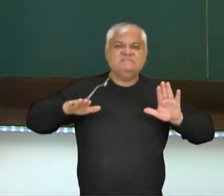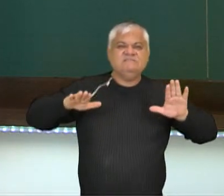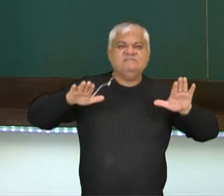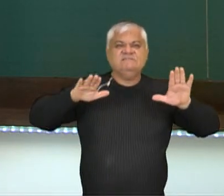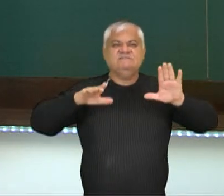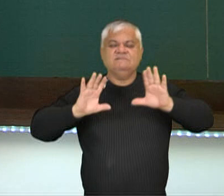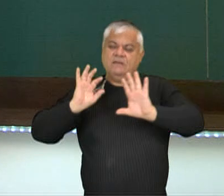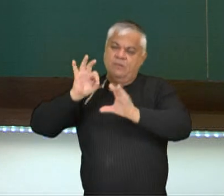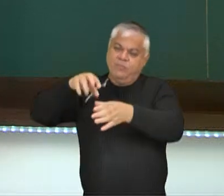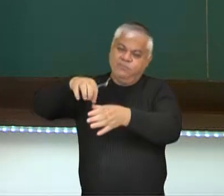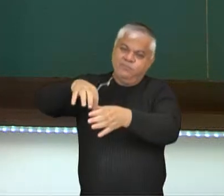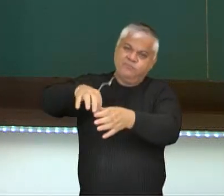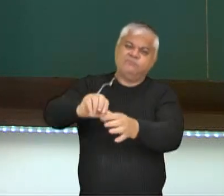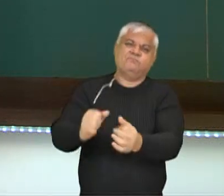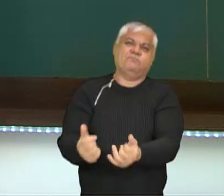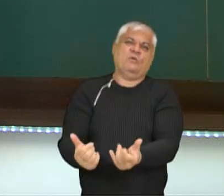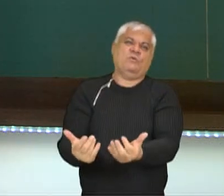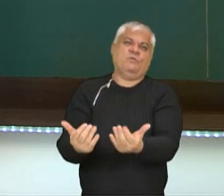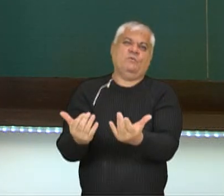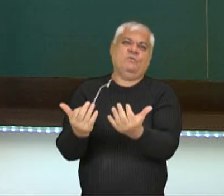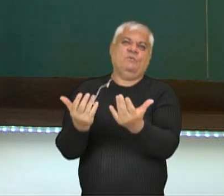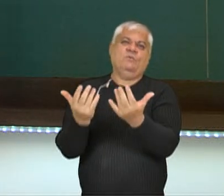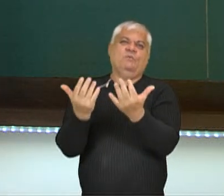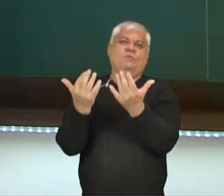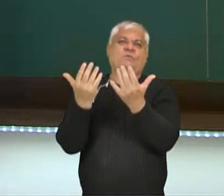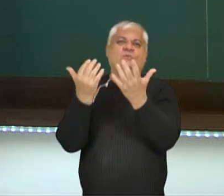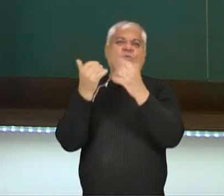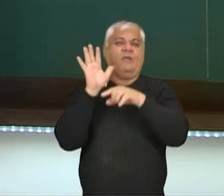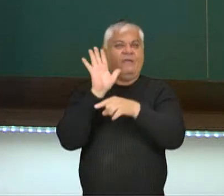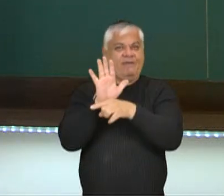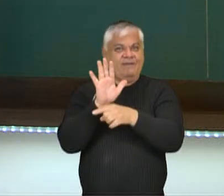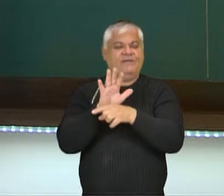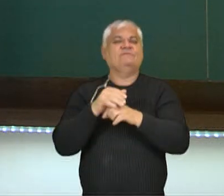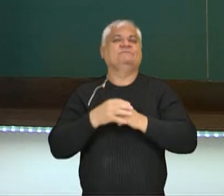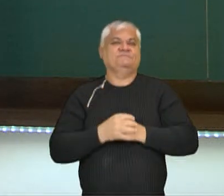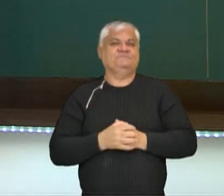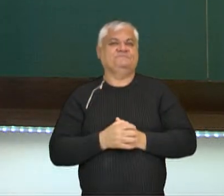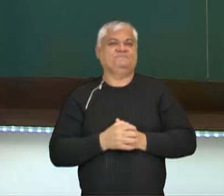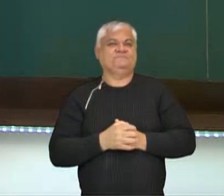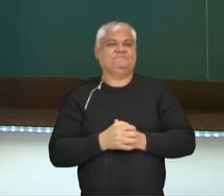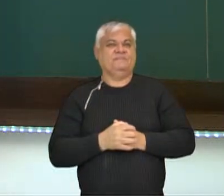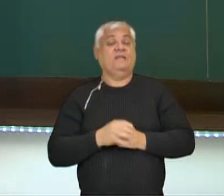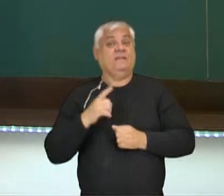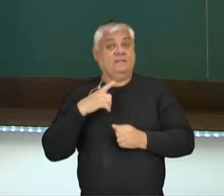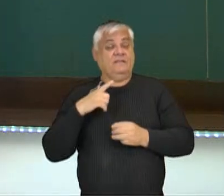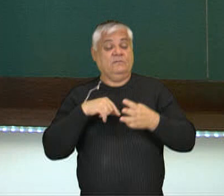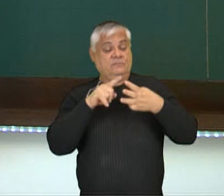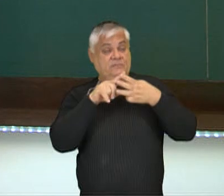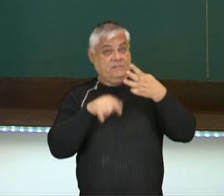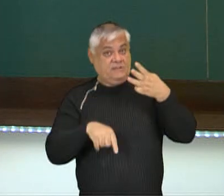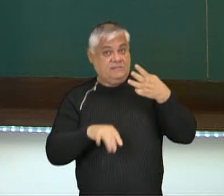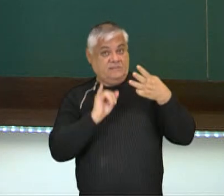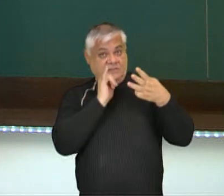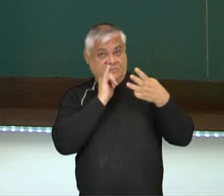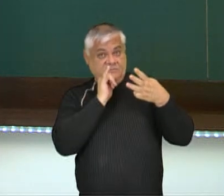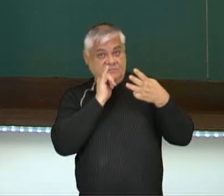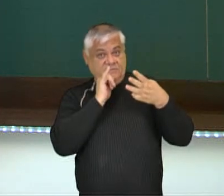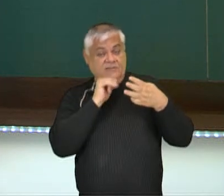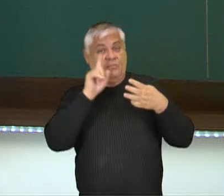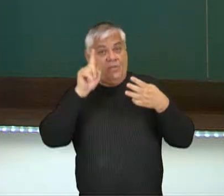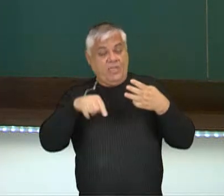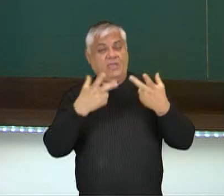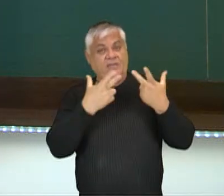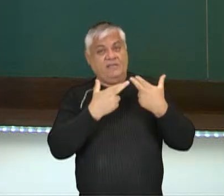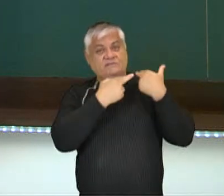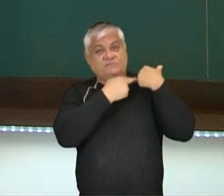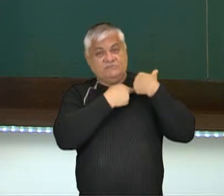ornitofilia, a propagação então da semente, que vai ajudar na dispersão. Então, são alguns exemplos de agentes dispersores